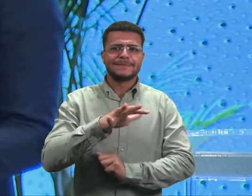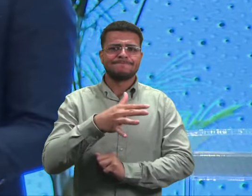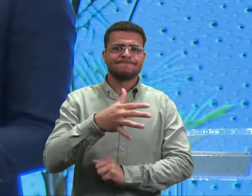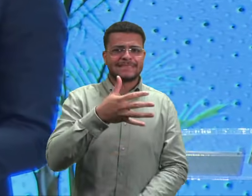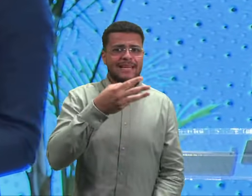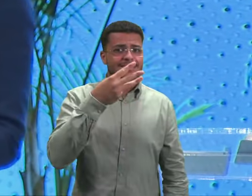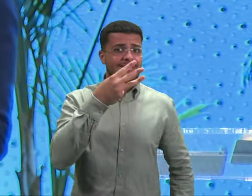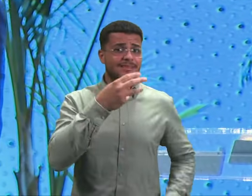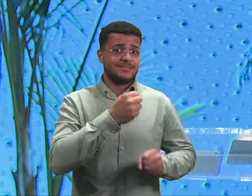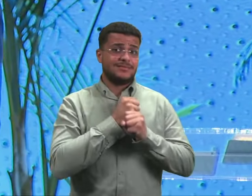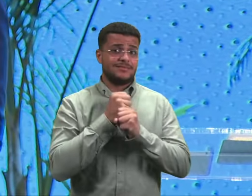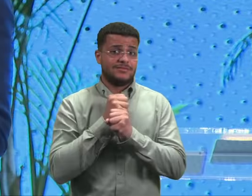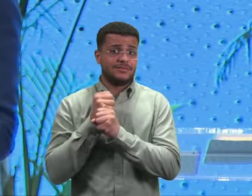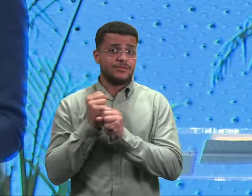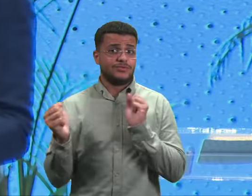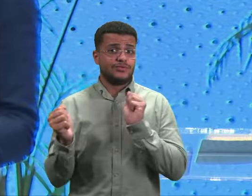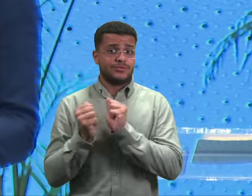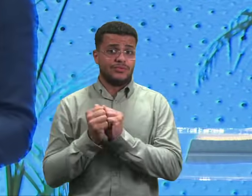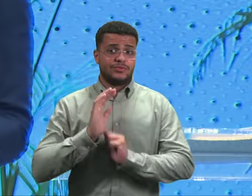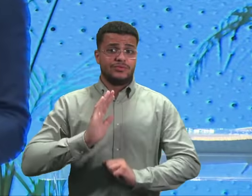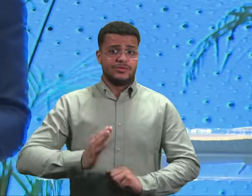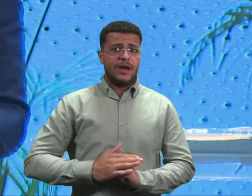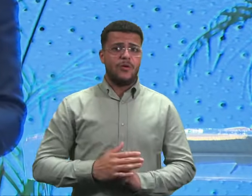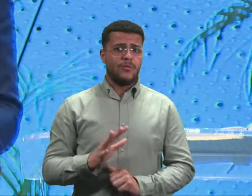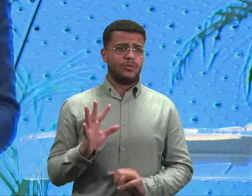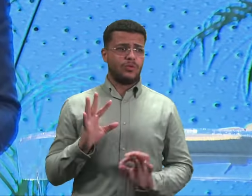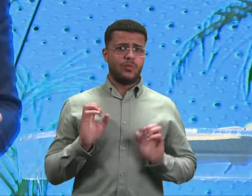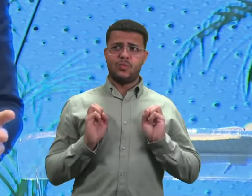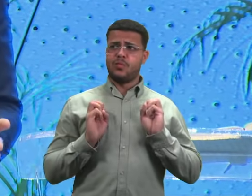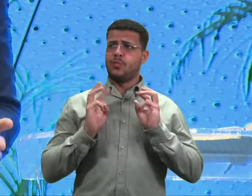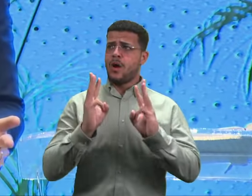de 3 anos. Uau!